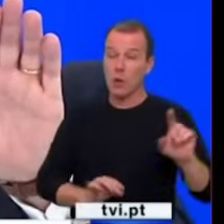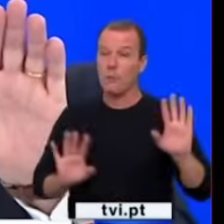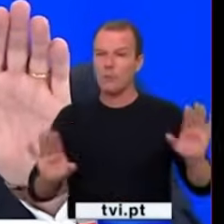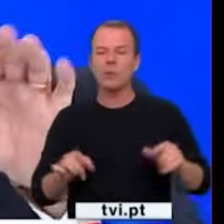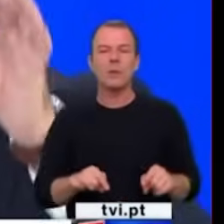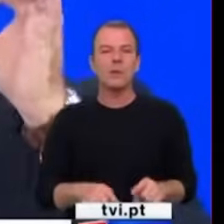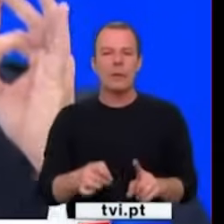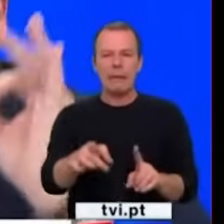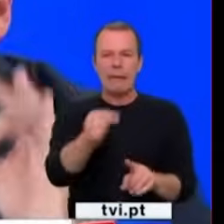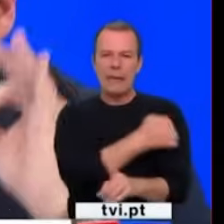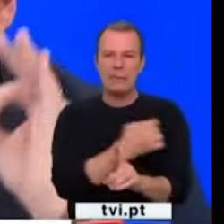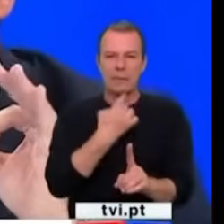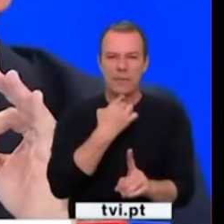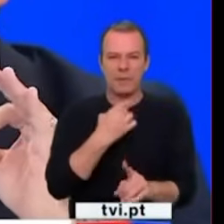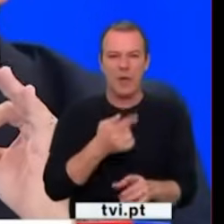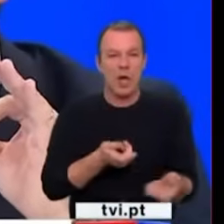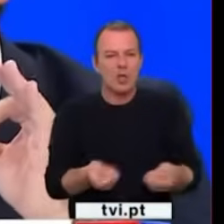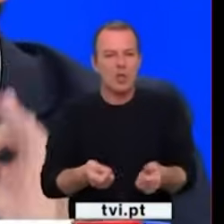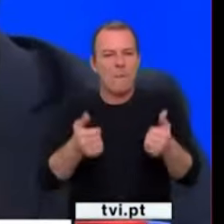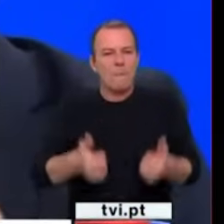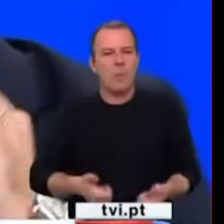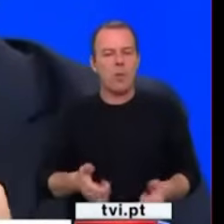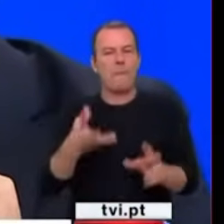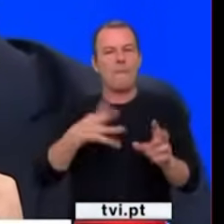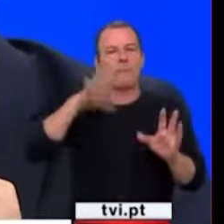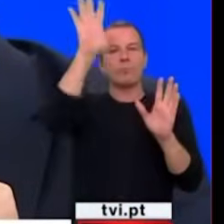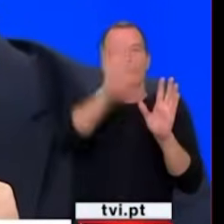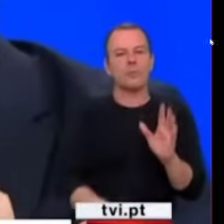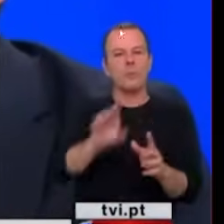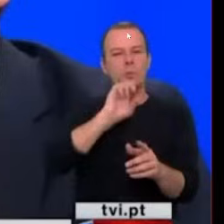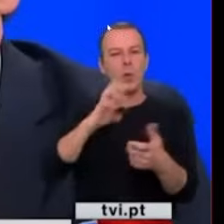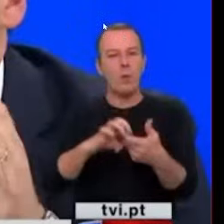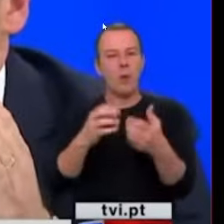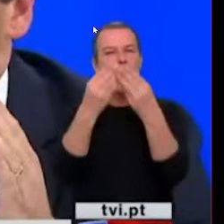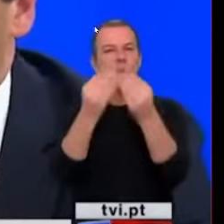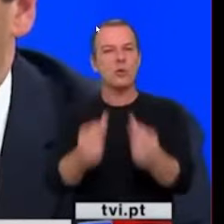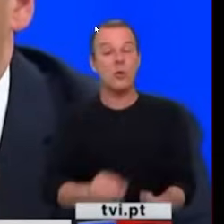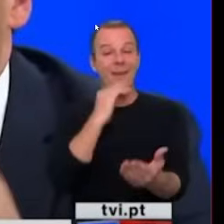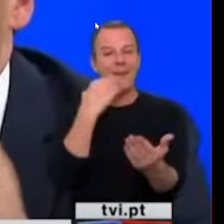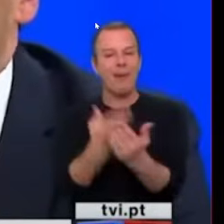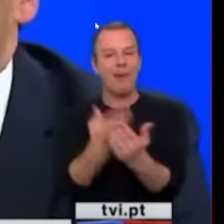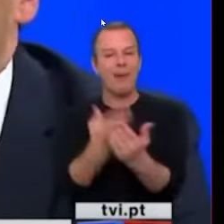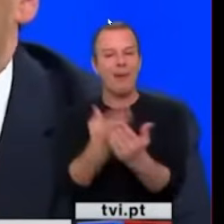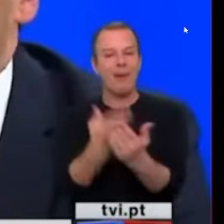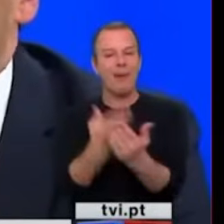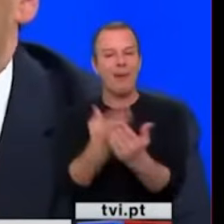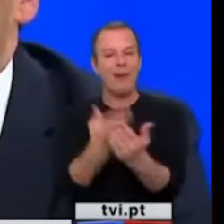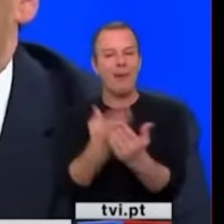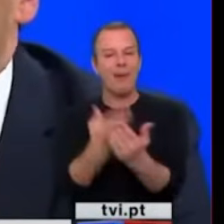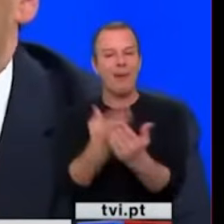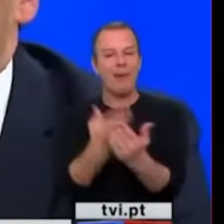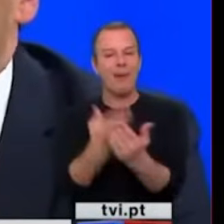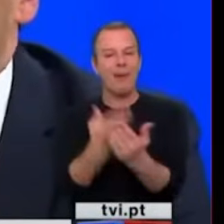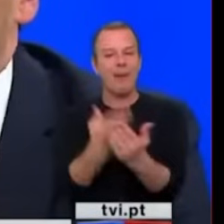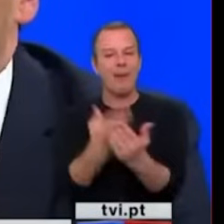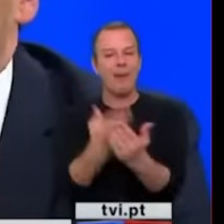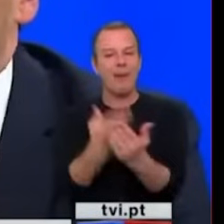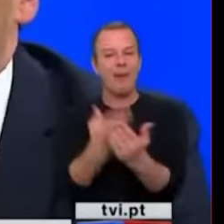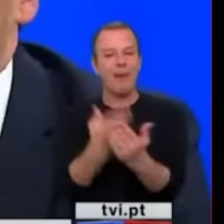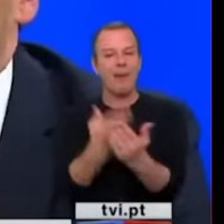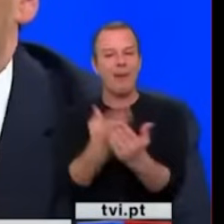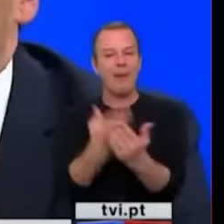eu acho que em cas nos percebem uma boa gestão deste país não só resolvia o problema como punha o país a crescer mais uma vez uma boa gestão o